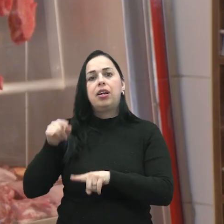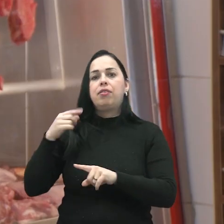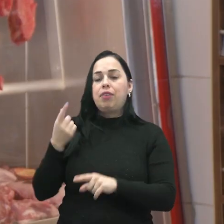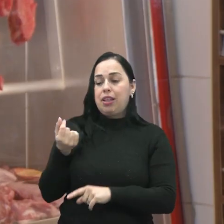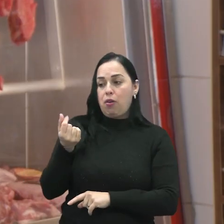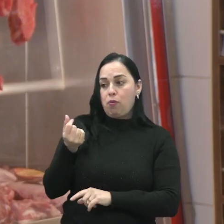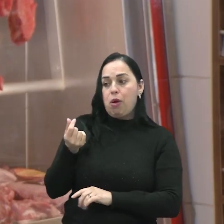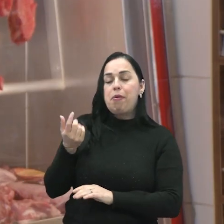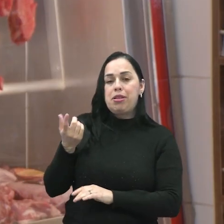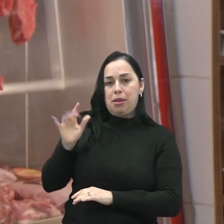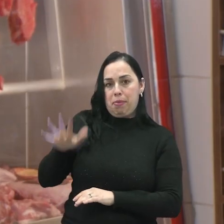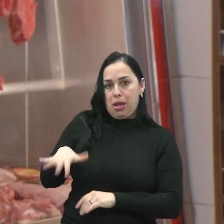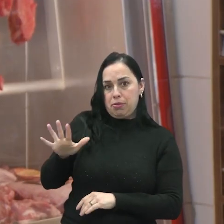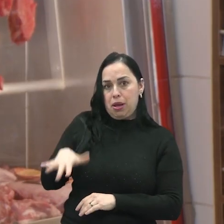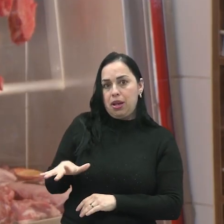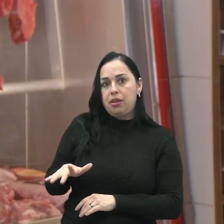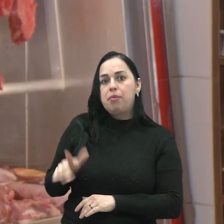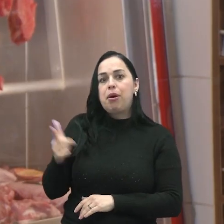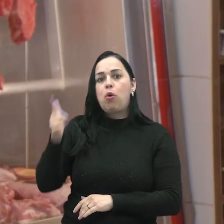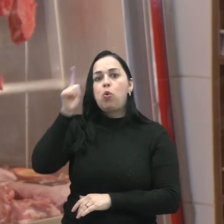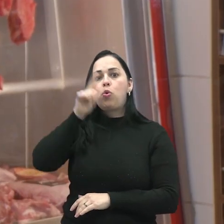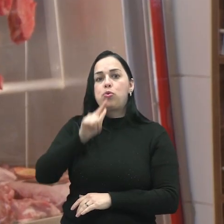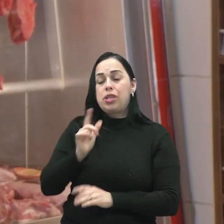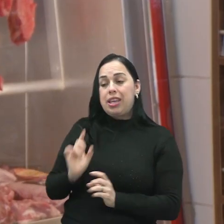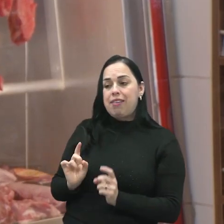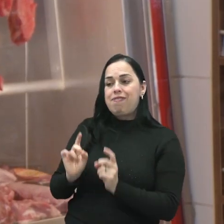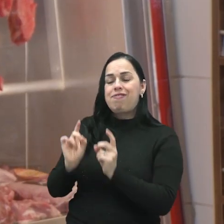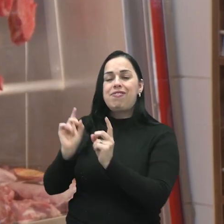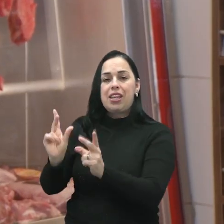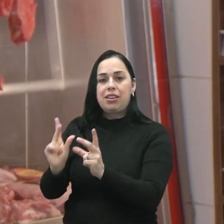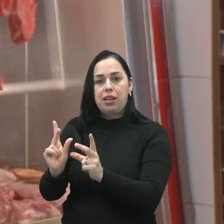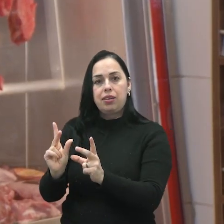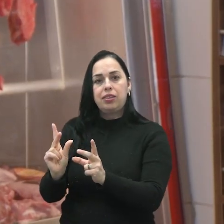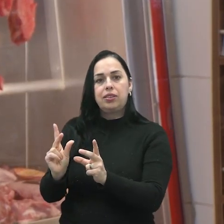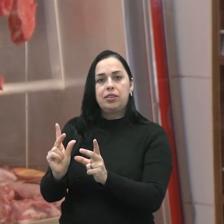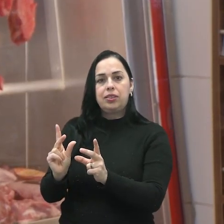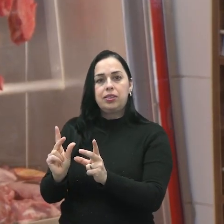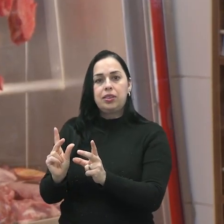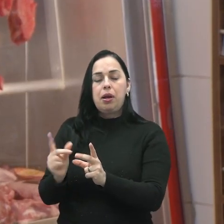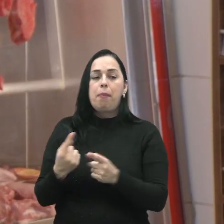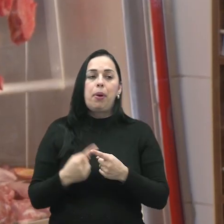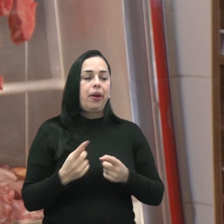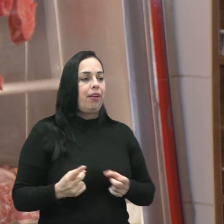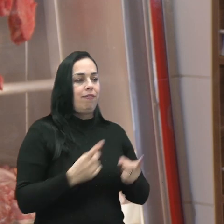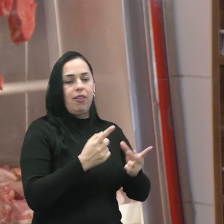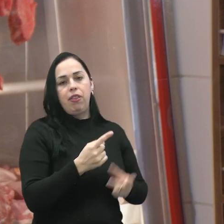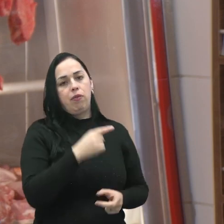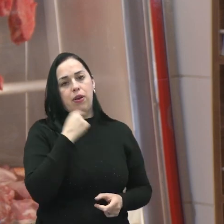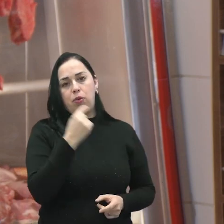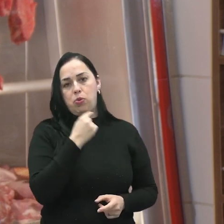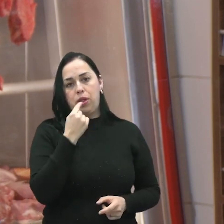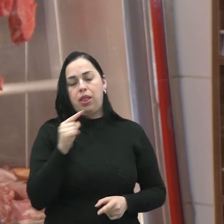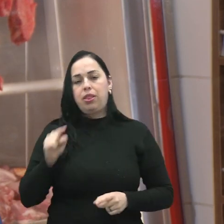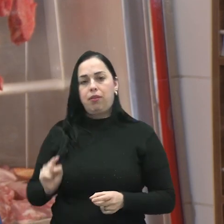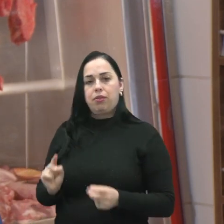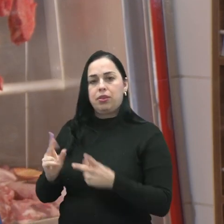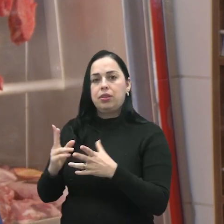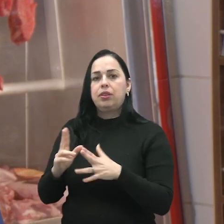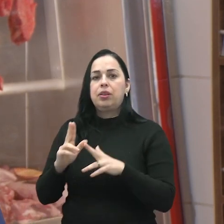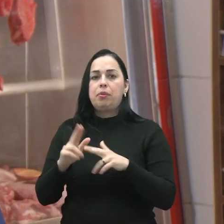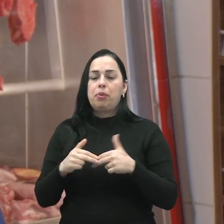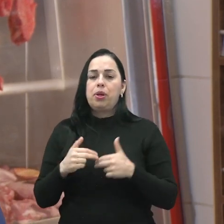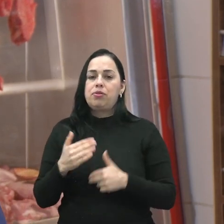diminuir esse preço para ter uma demanda maior aqui, para tentar suprir a demanda que não está sendo mais exportada. E com